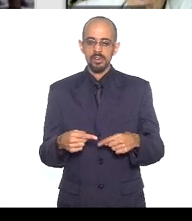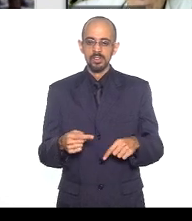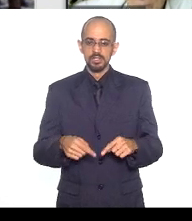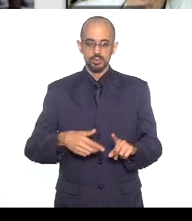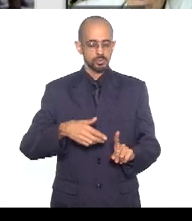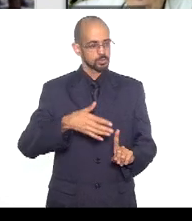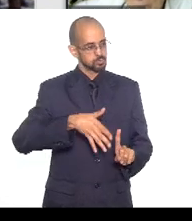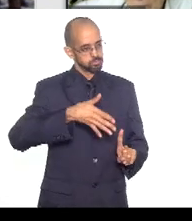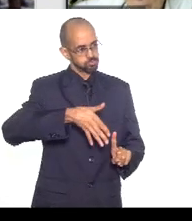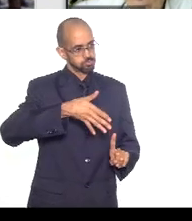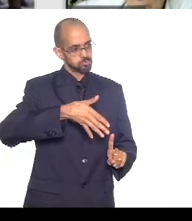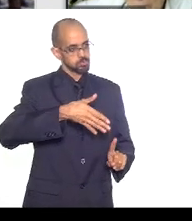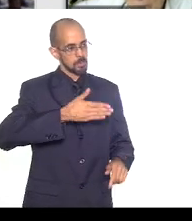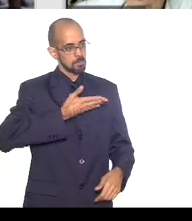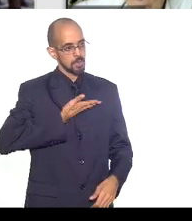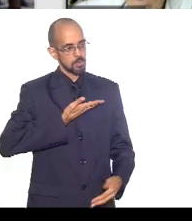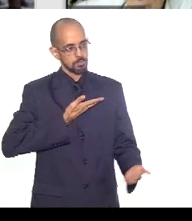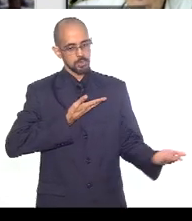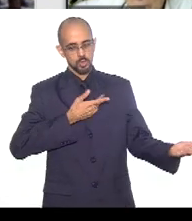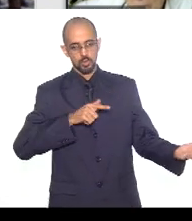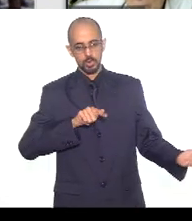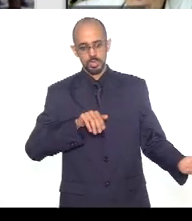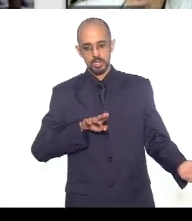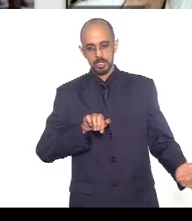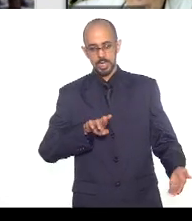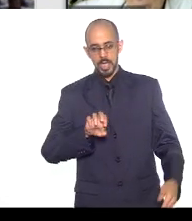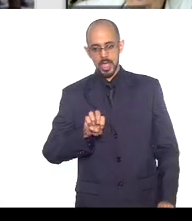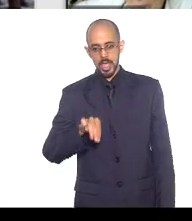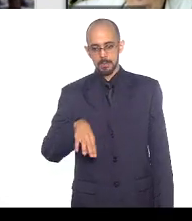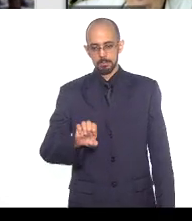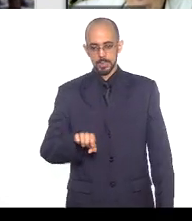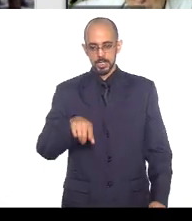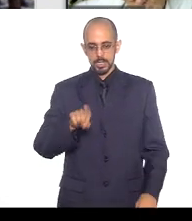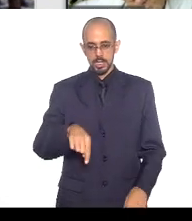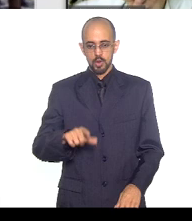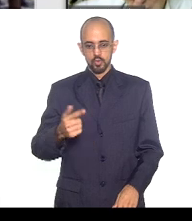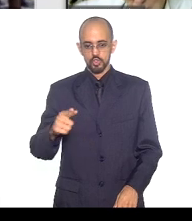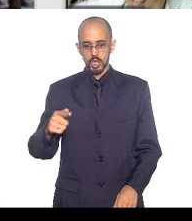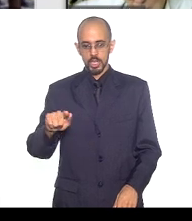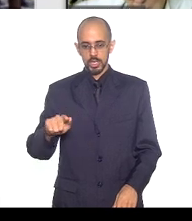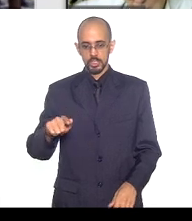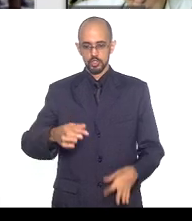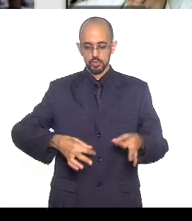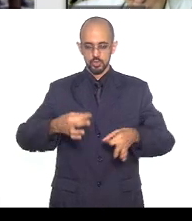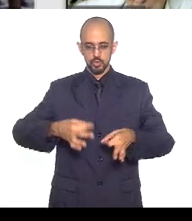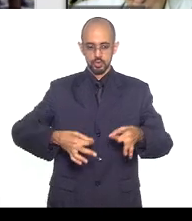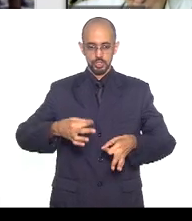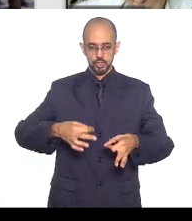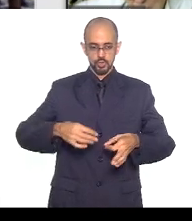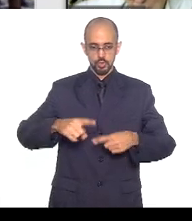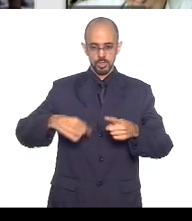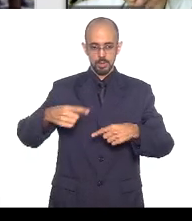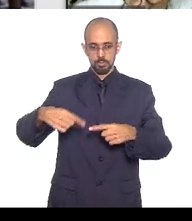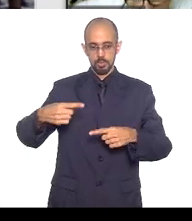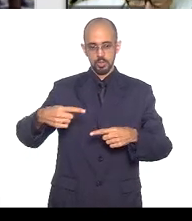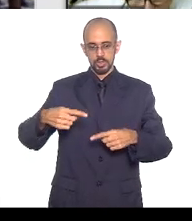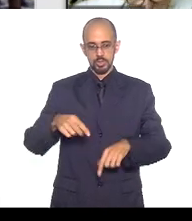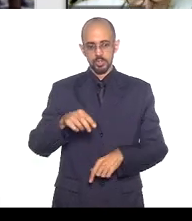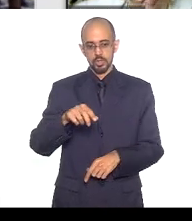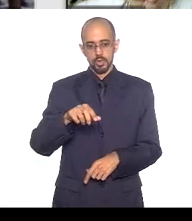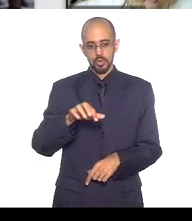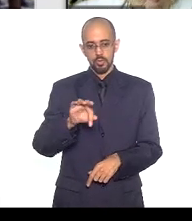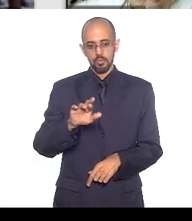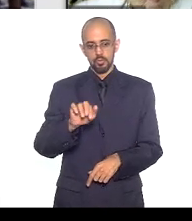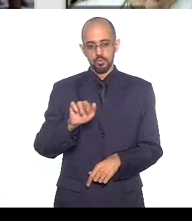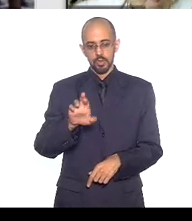meu colega, o Guilherme Morelli, nosso gerente do jurídico, que, na sequência, passará para o Frederico Pereira.